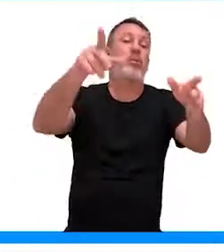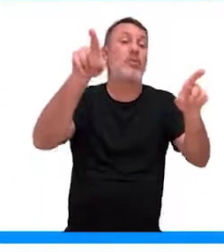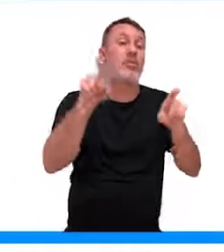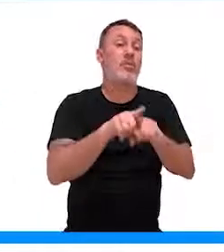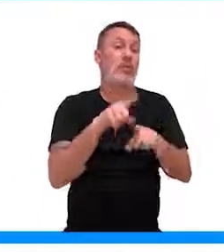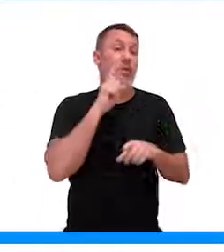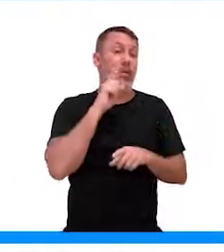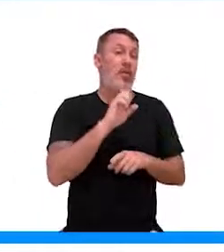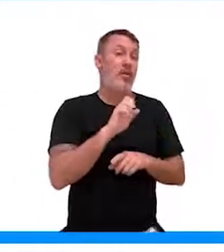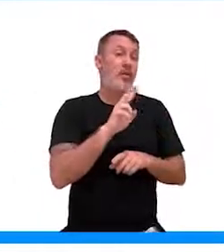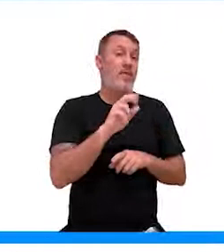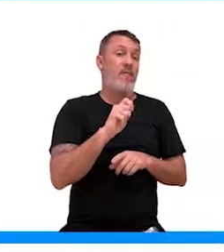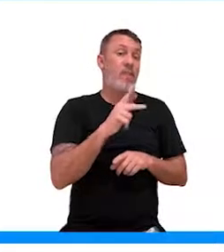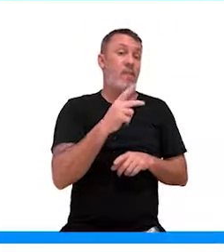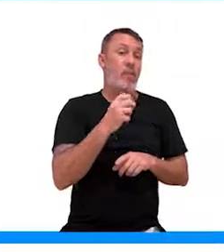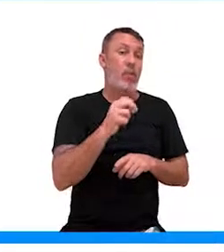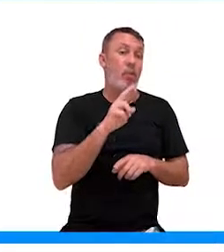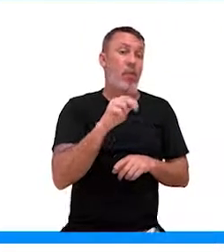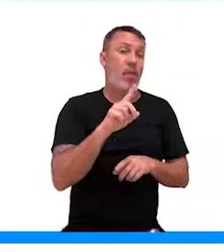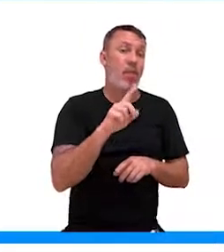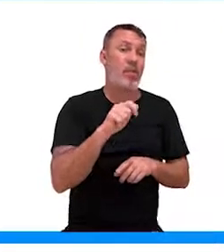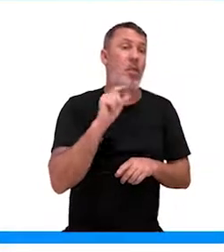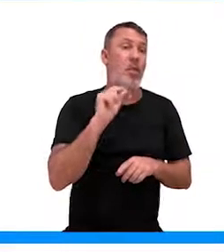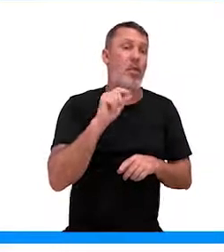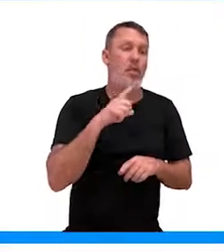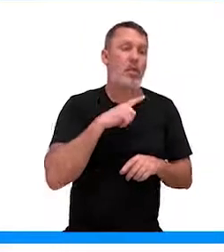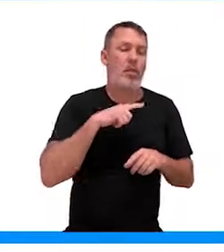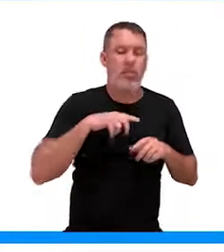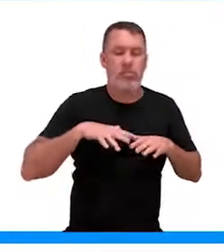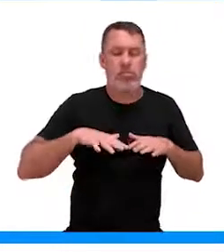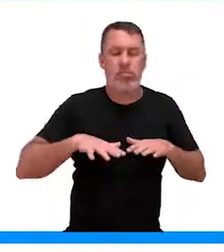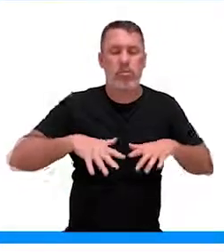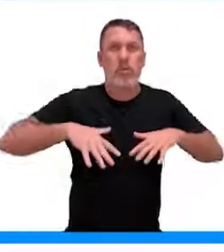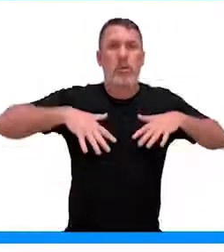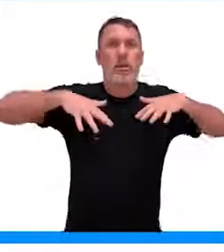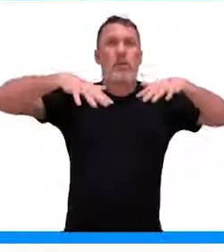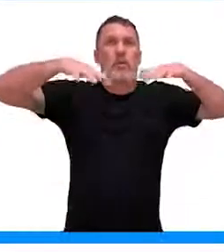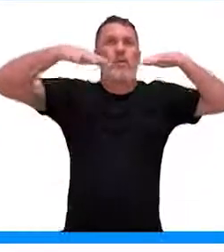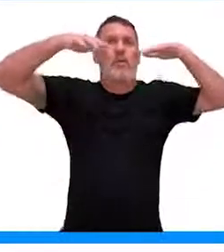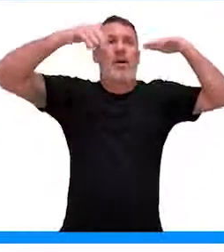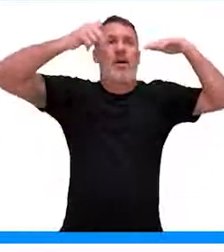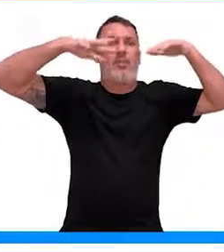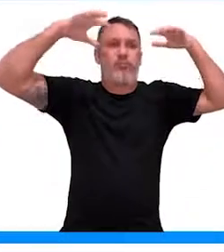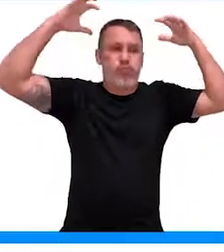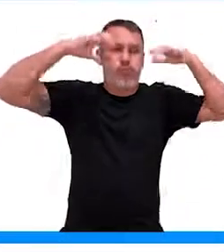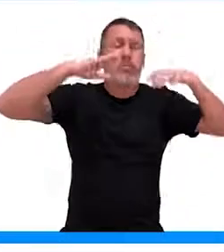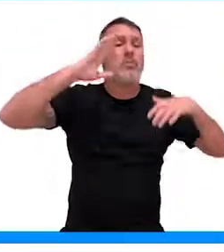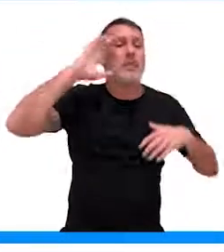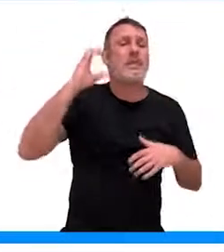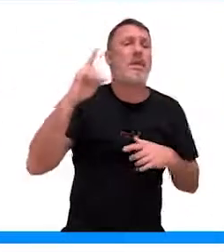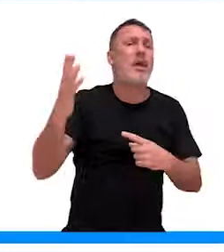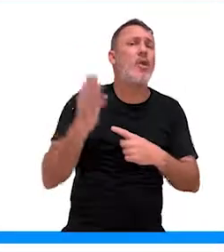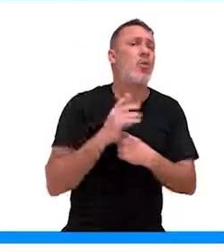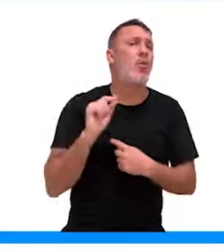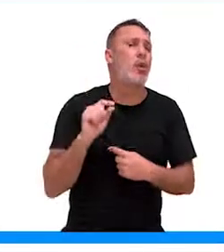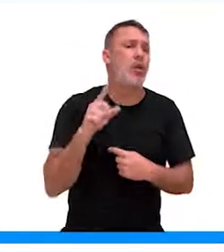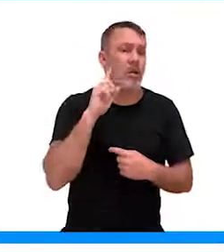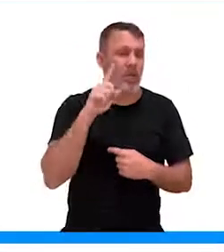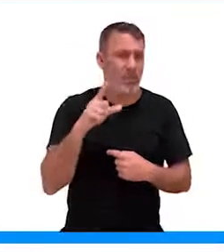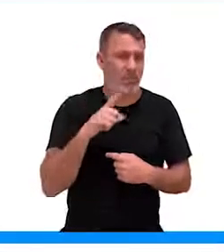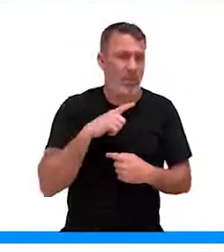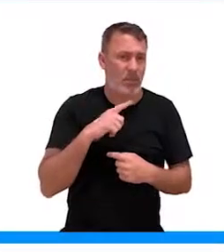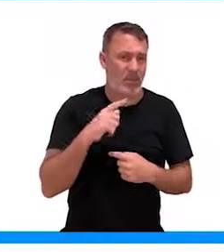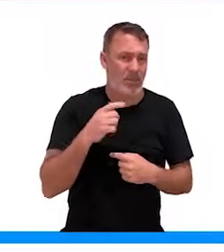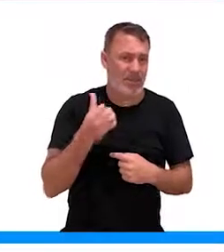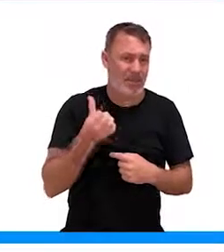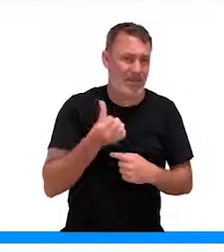e o restante era evaporado, ou seja, o processo de evaporação, a relevância, a 1/6 parte